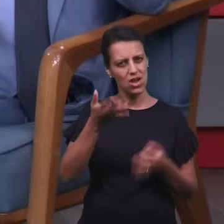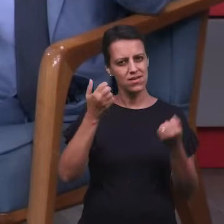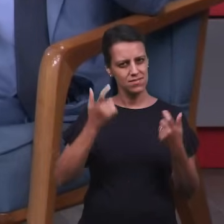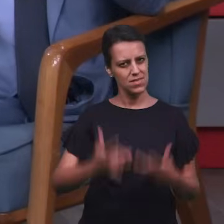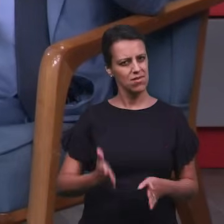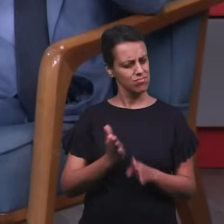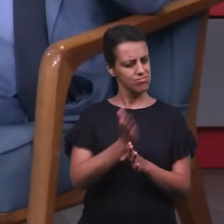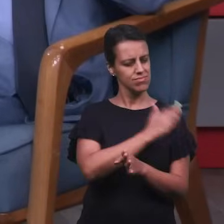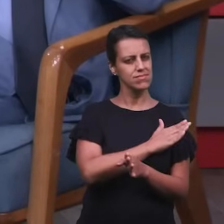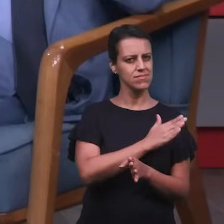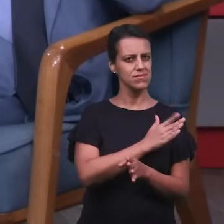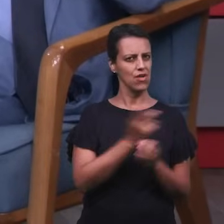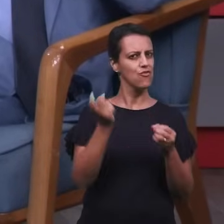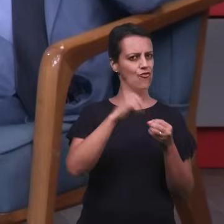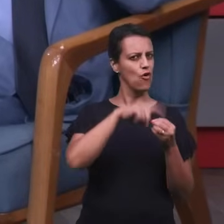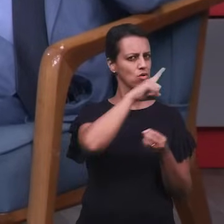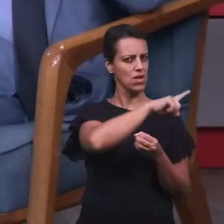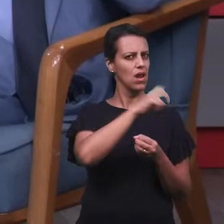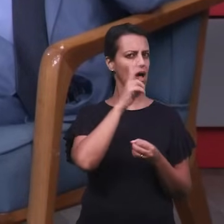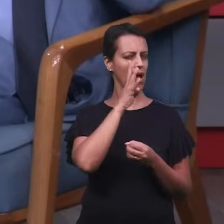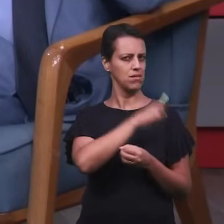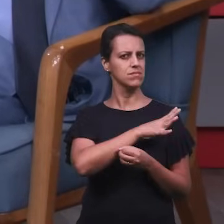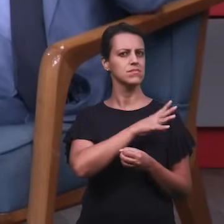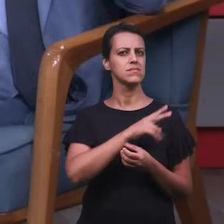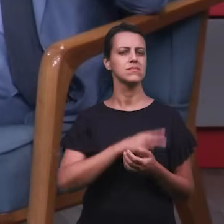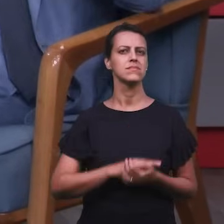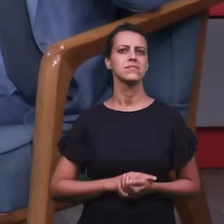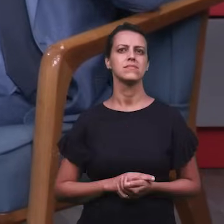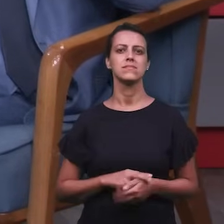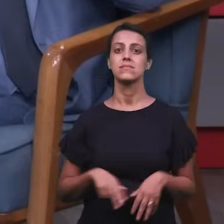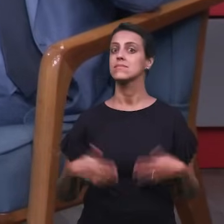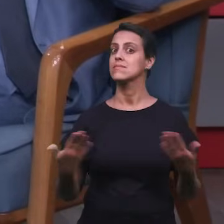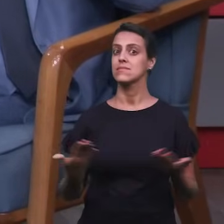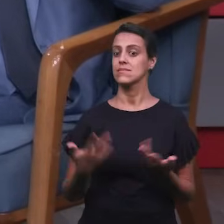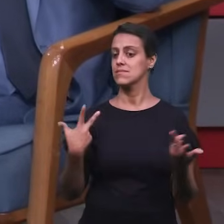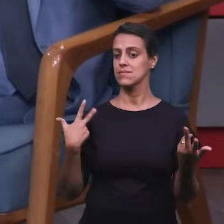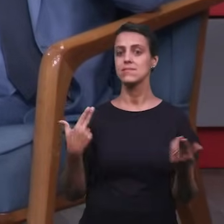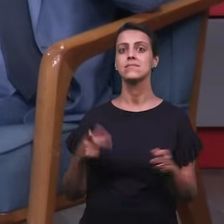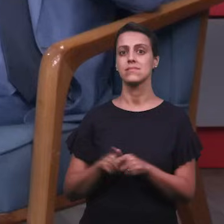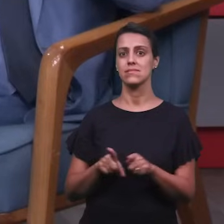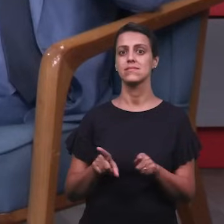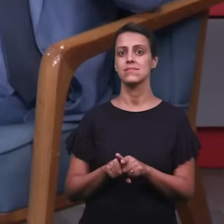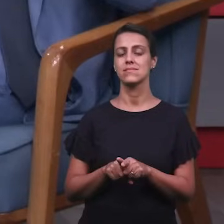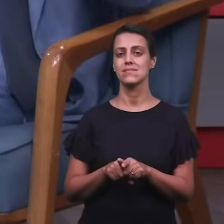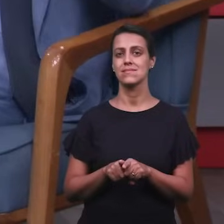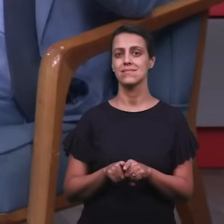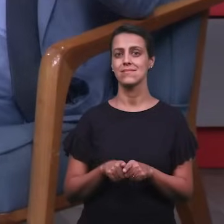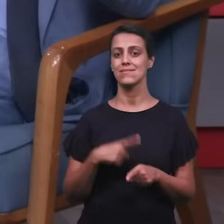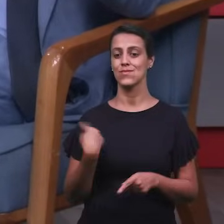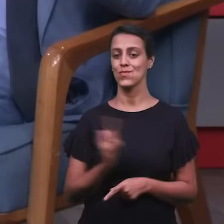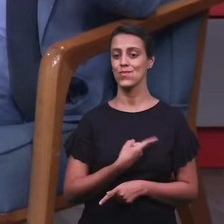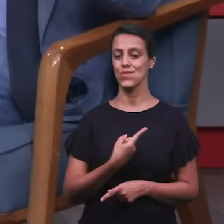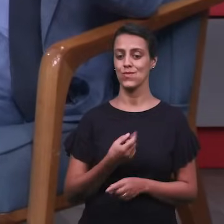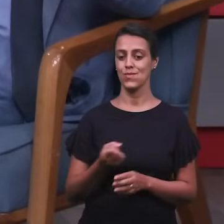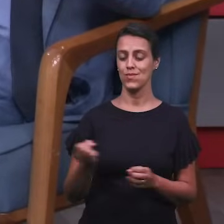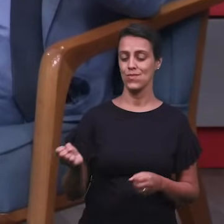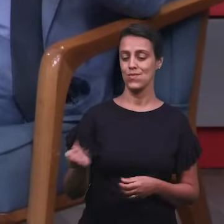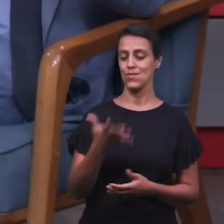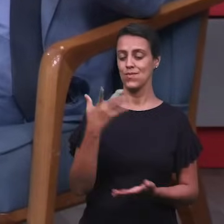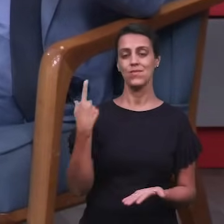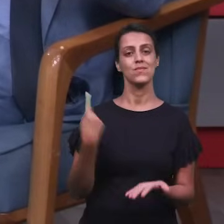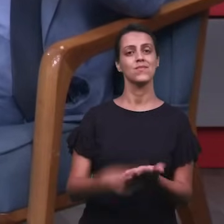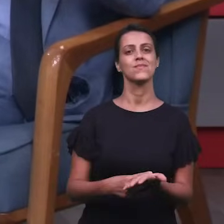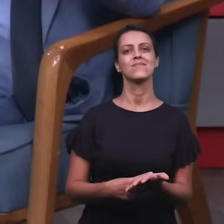evento anterior? Volte que você vai ver. Então a mesma coisa aqui agora. E nos fez ministros do novo pacto, do